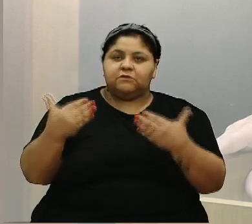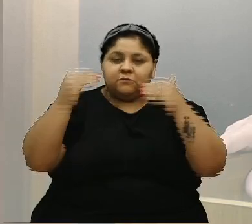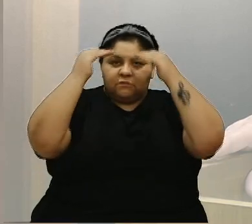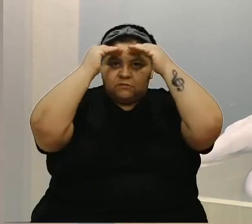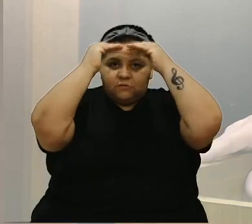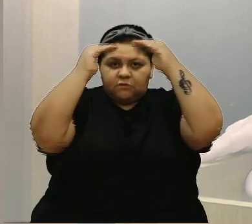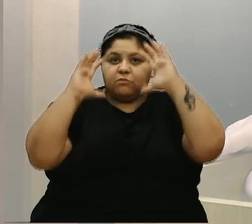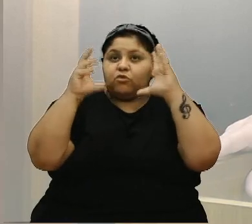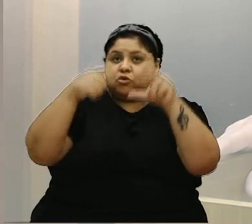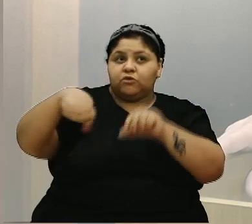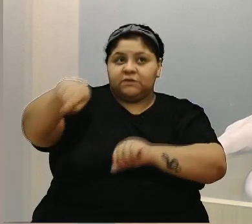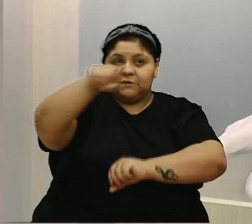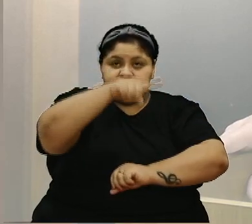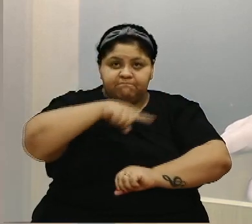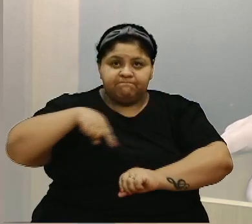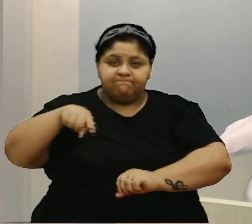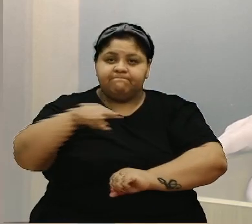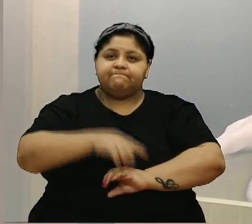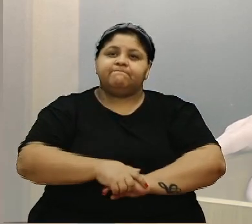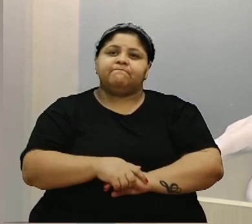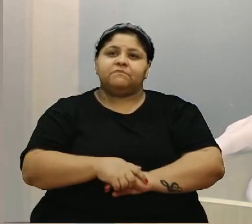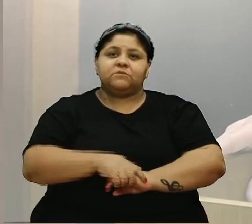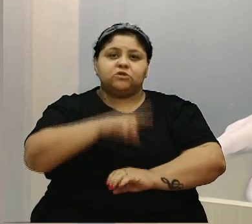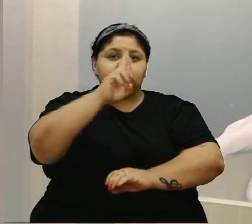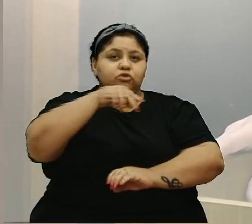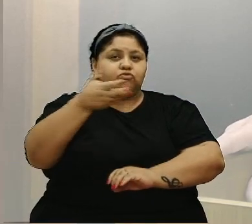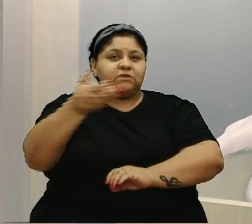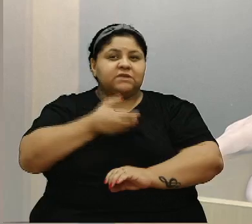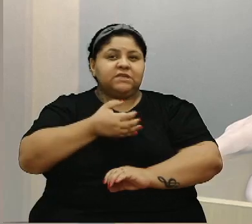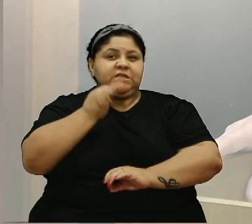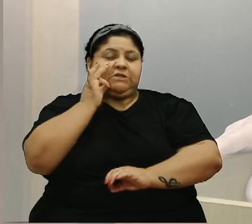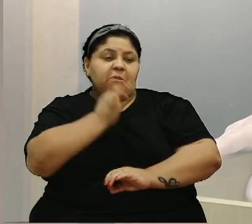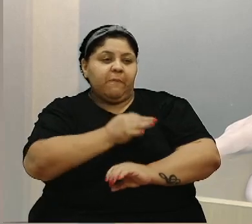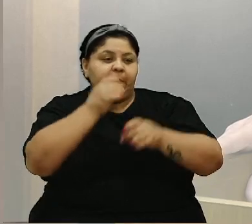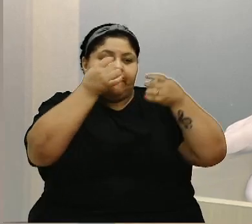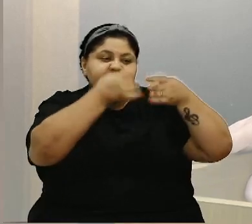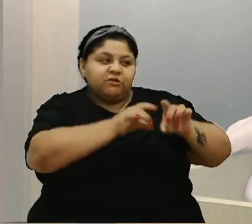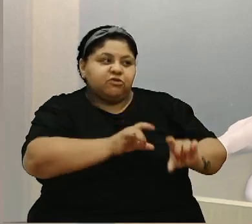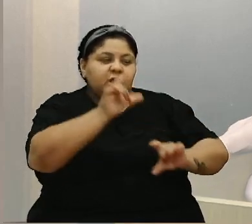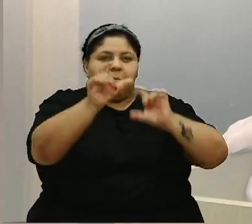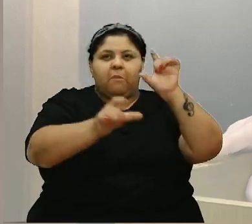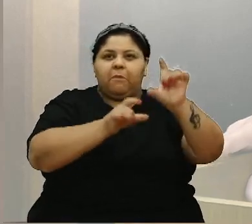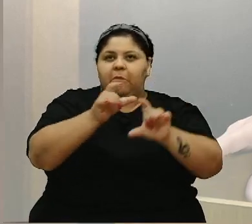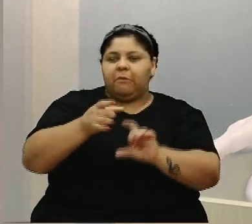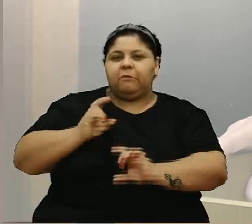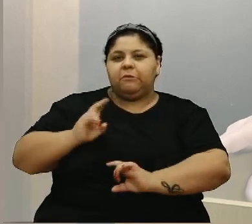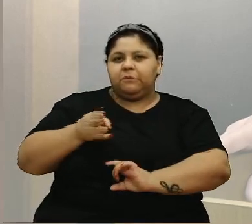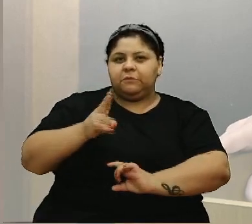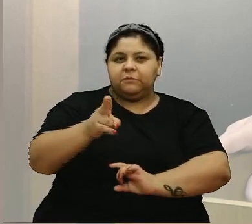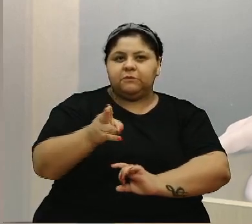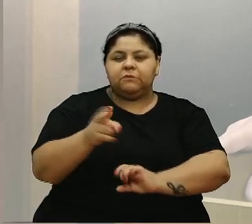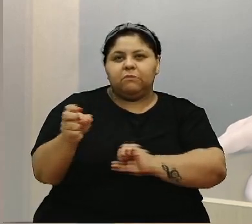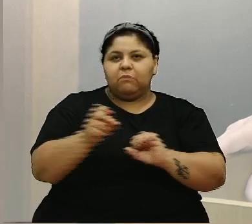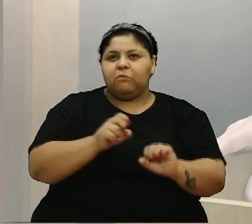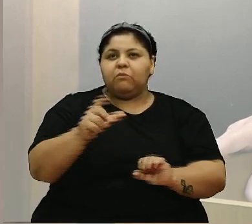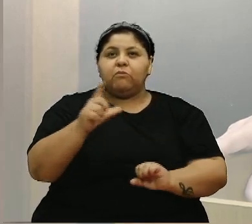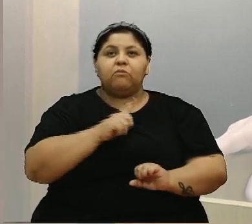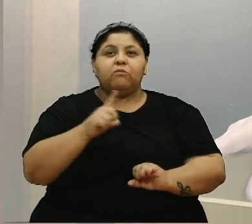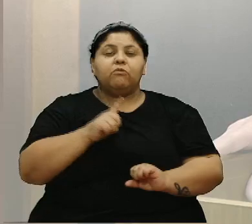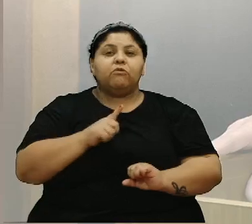por todos aqui. Nunca quis ofender ninguém pessoalmente, nem nada. A gente pode ter